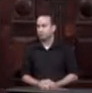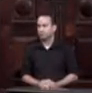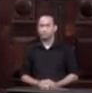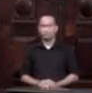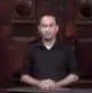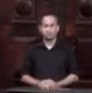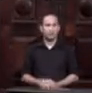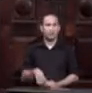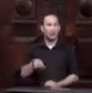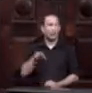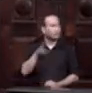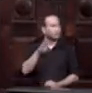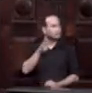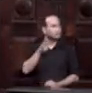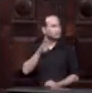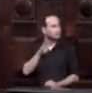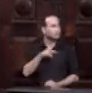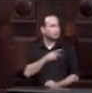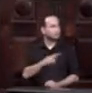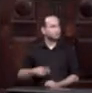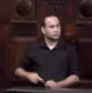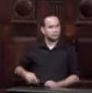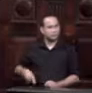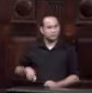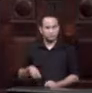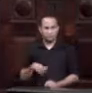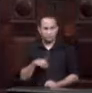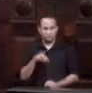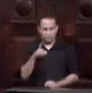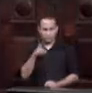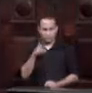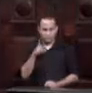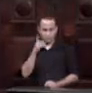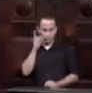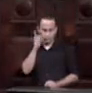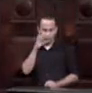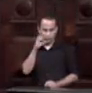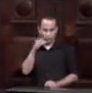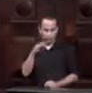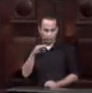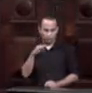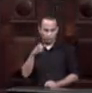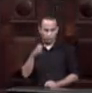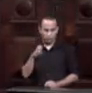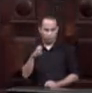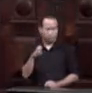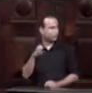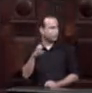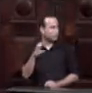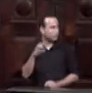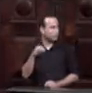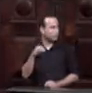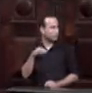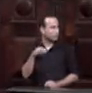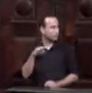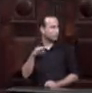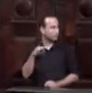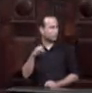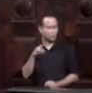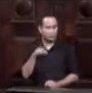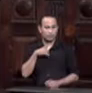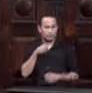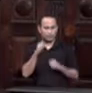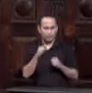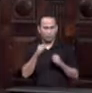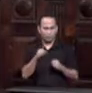Senhor presidente, designo o deputado Conte Bittencourt para fazer... Pode sim, senhor. A emenda da bancada